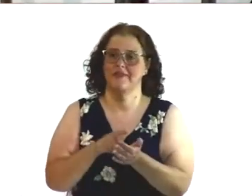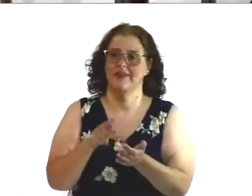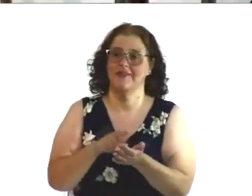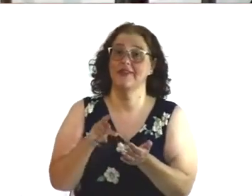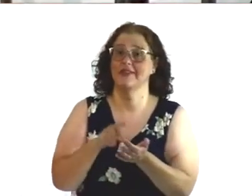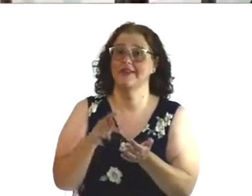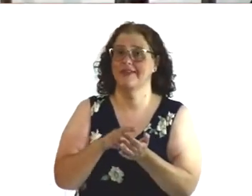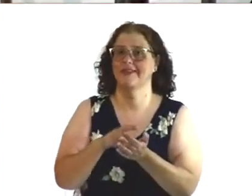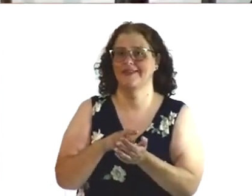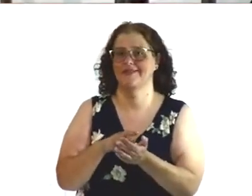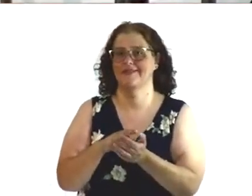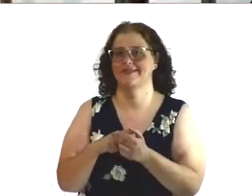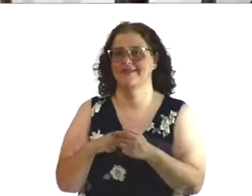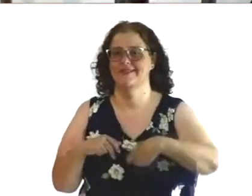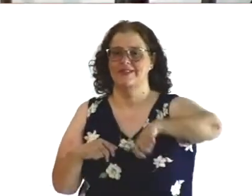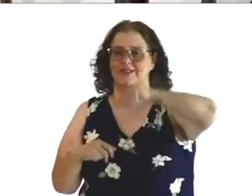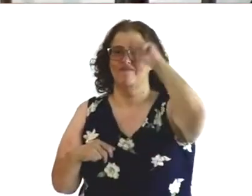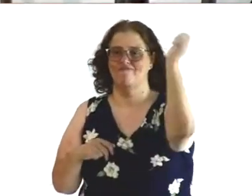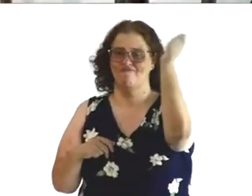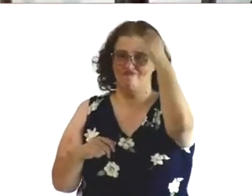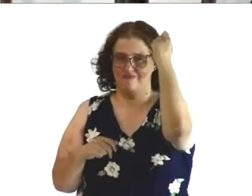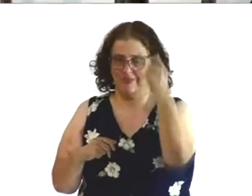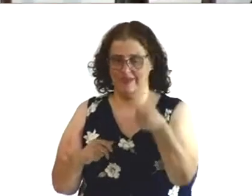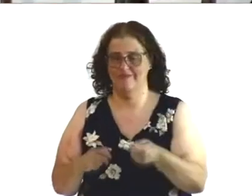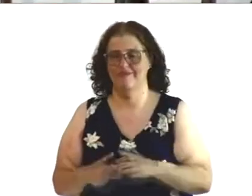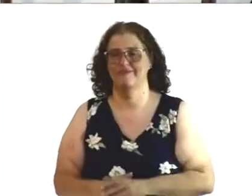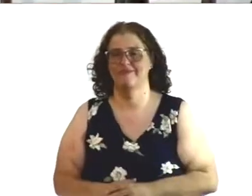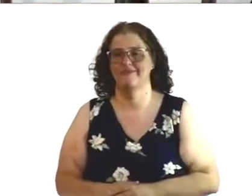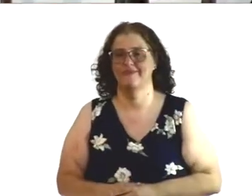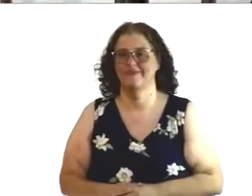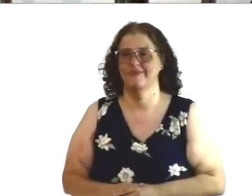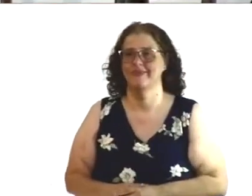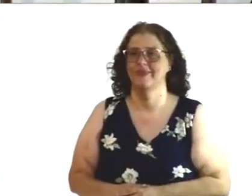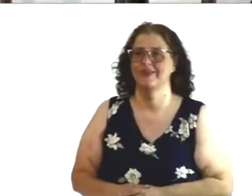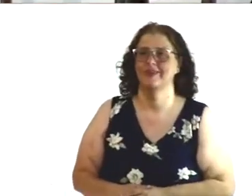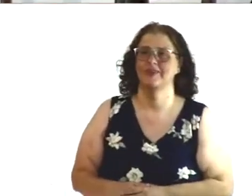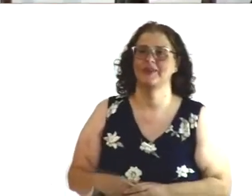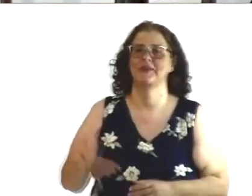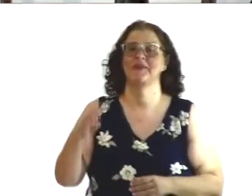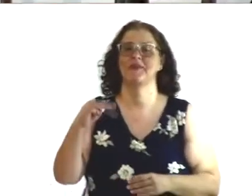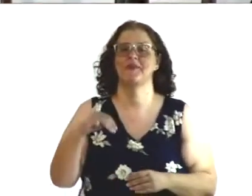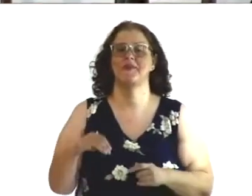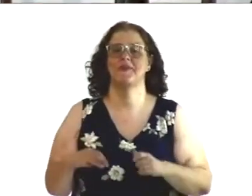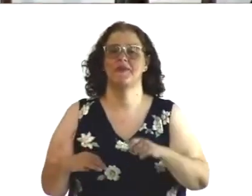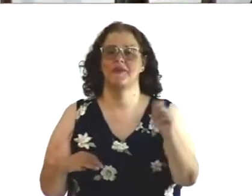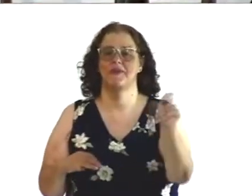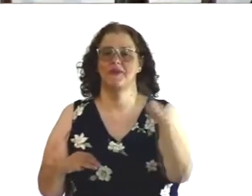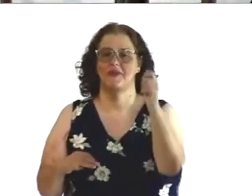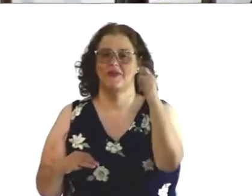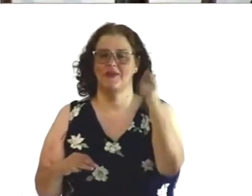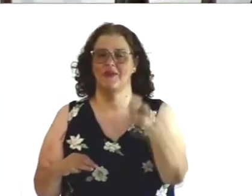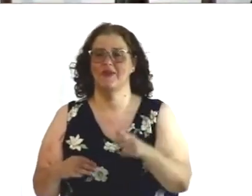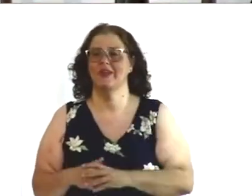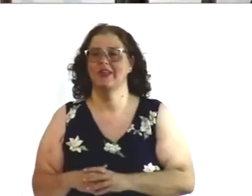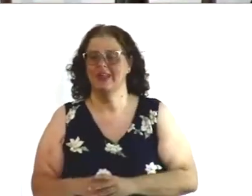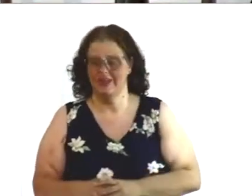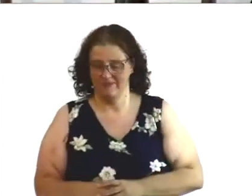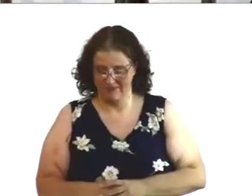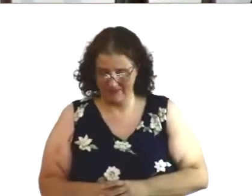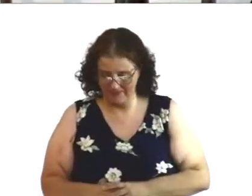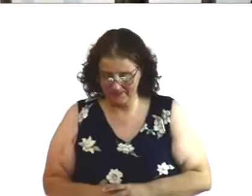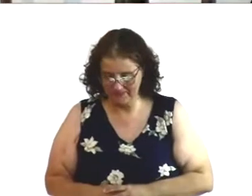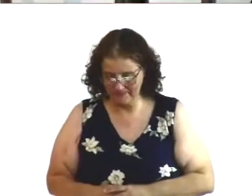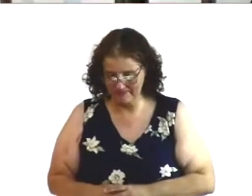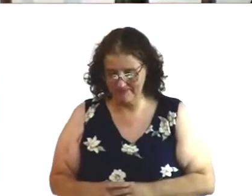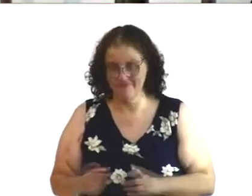mágica, ou o que era na realidade mágica, porque chamar mágica de verdadeira é quase uma brincadeira, né? Pois